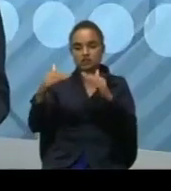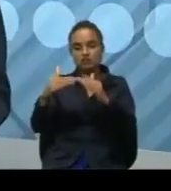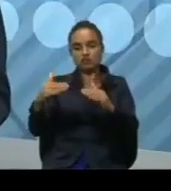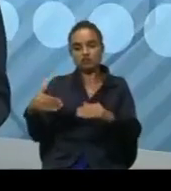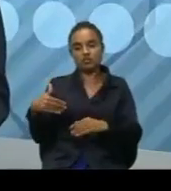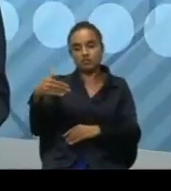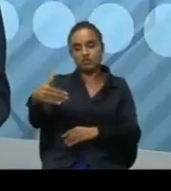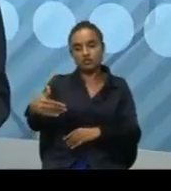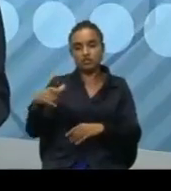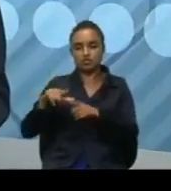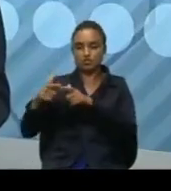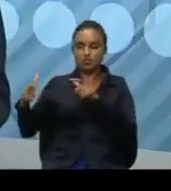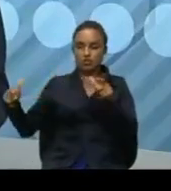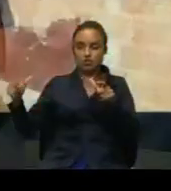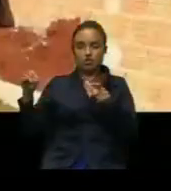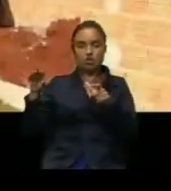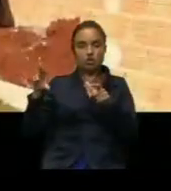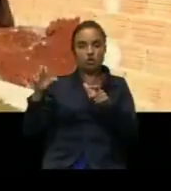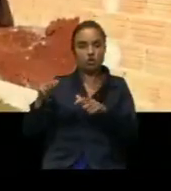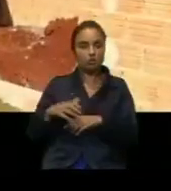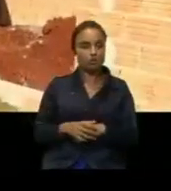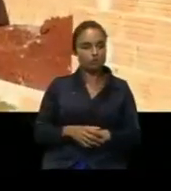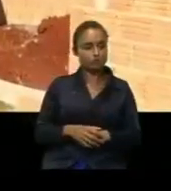grande obra, tá bom? Então vamos ao vídeo.